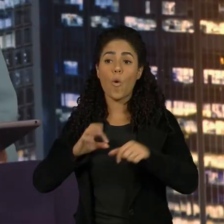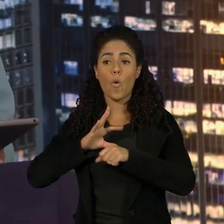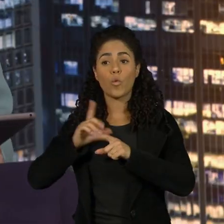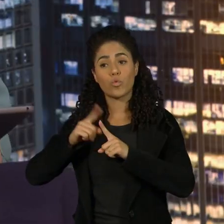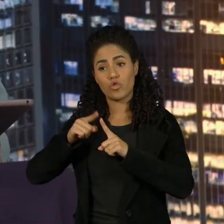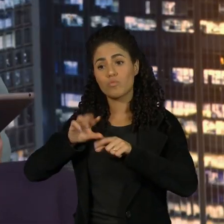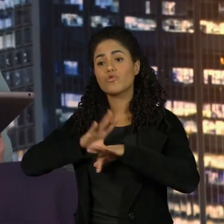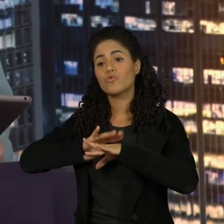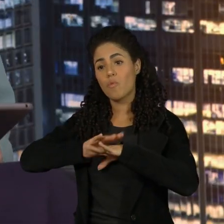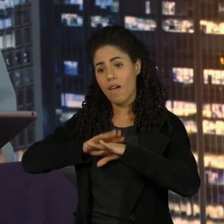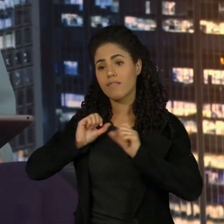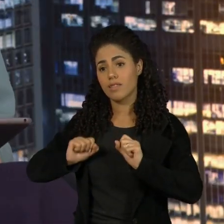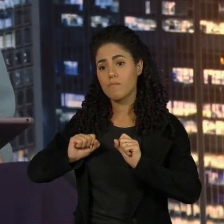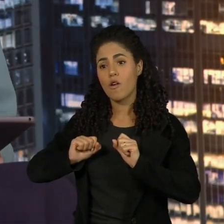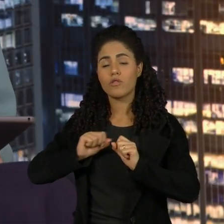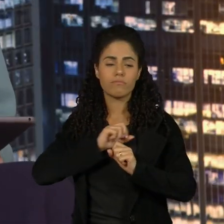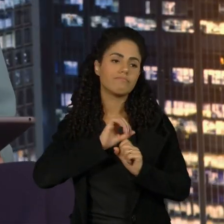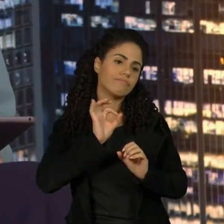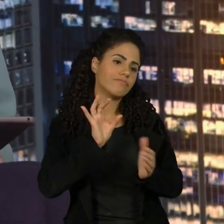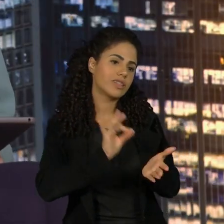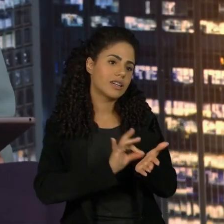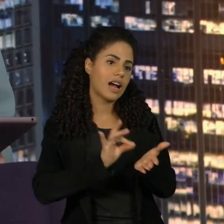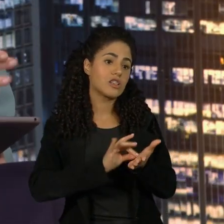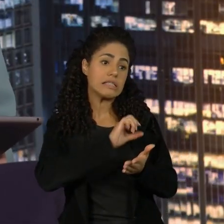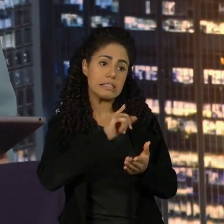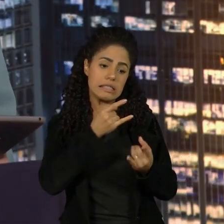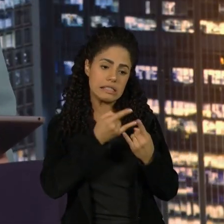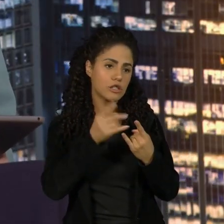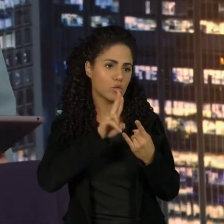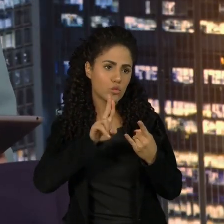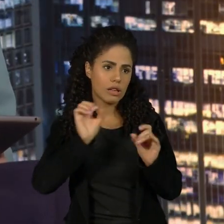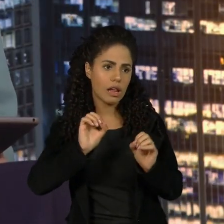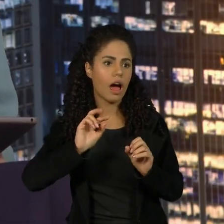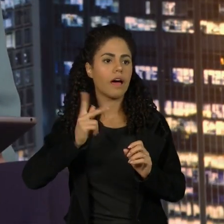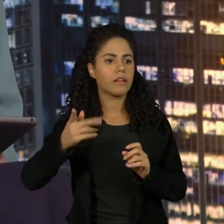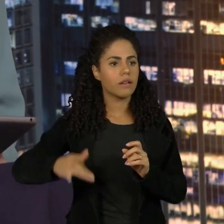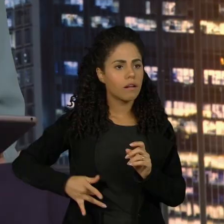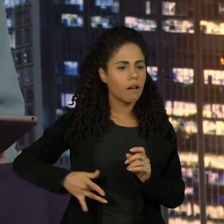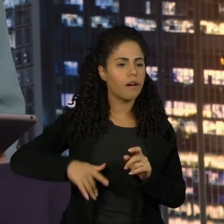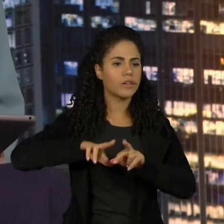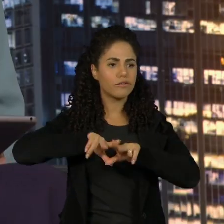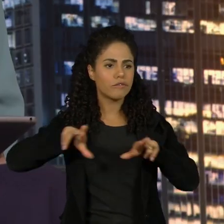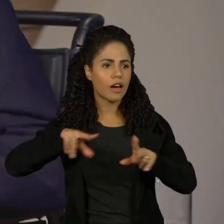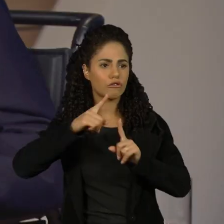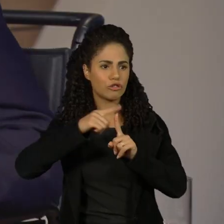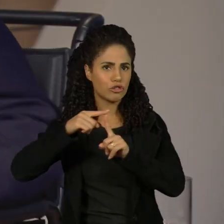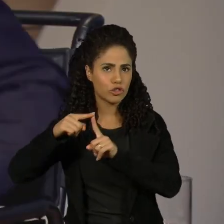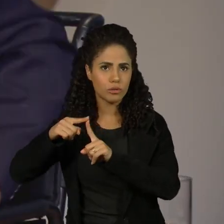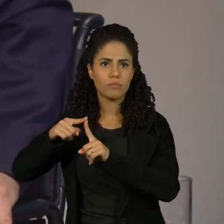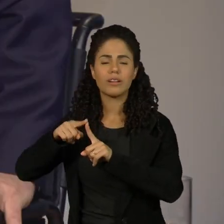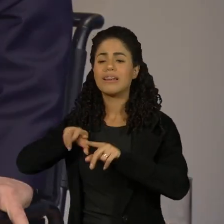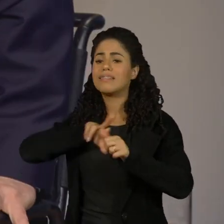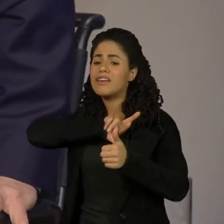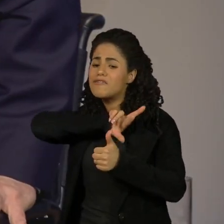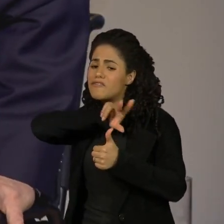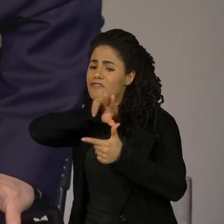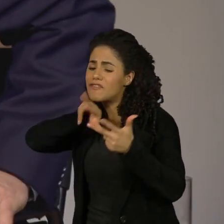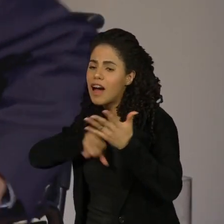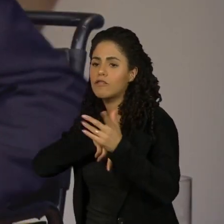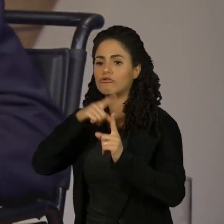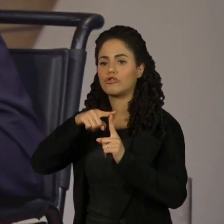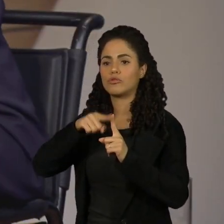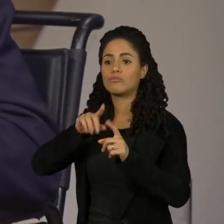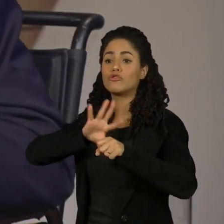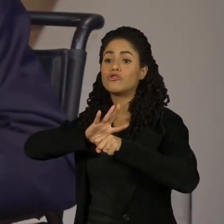existem outras doenças que podem ser transmitidas sexualmente, hepatite C, a sífilis. Sífilis, gonorreia,